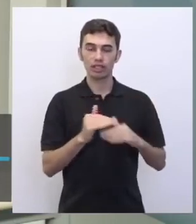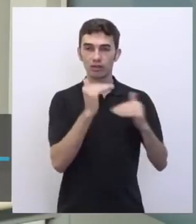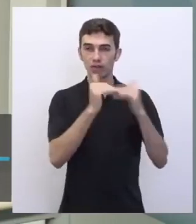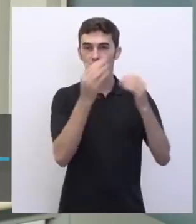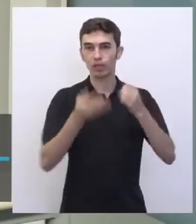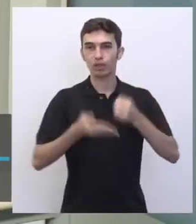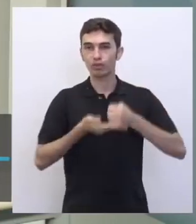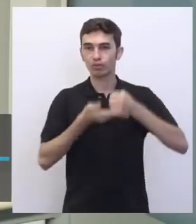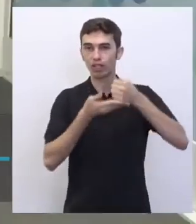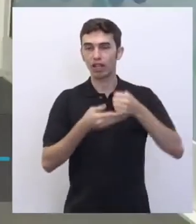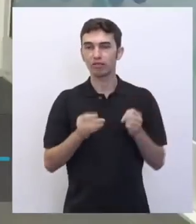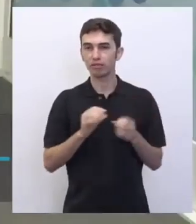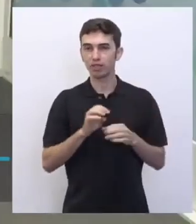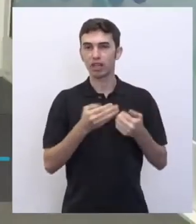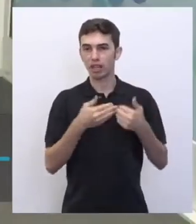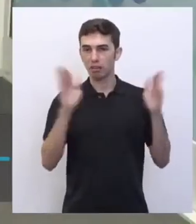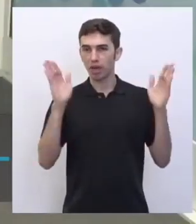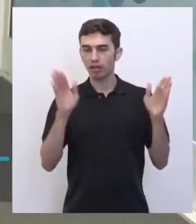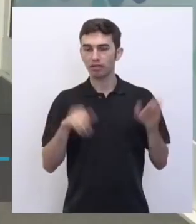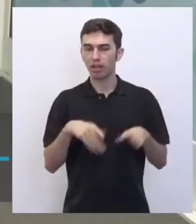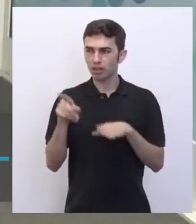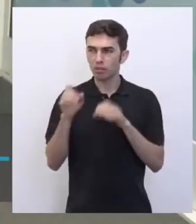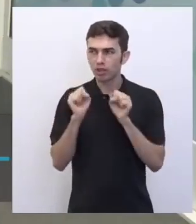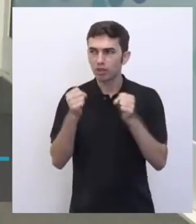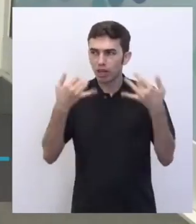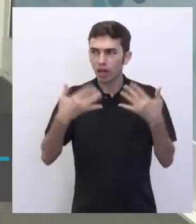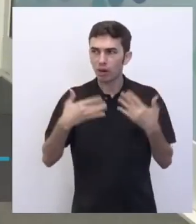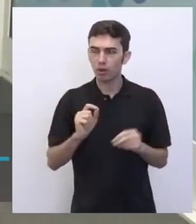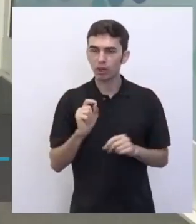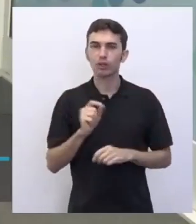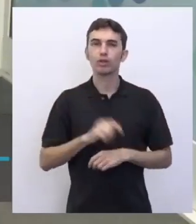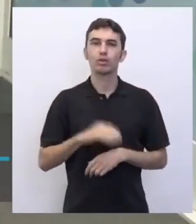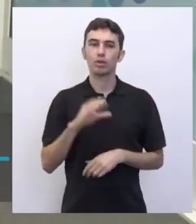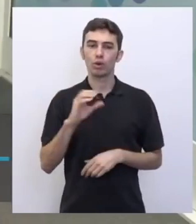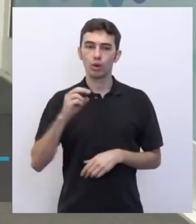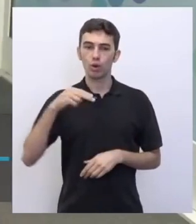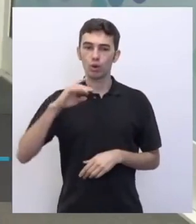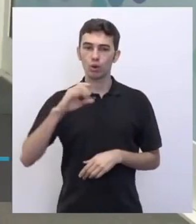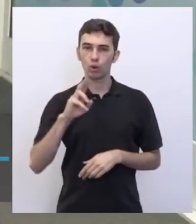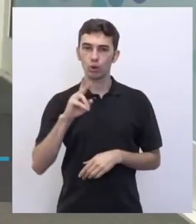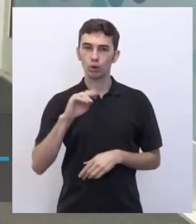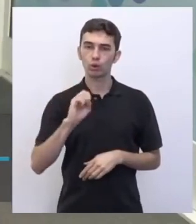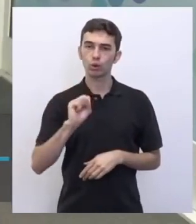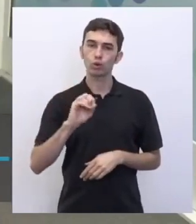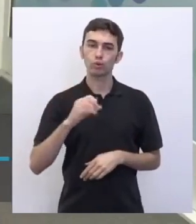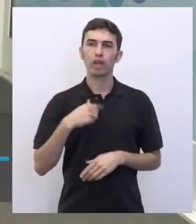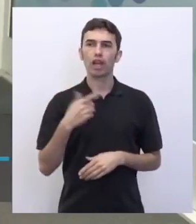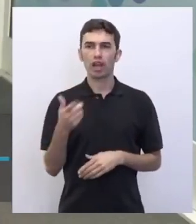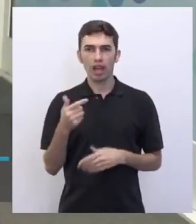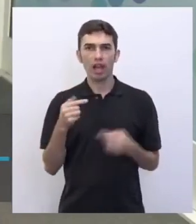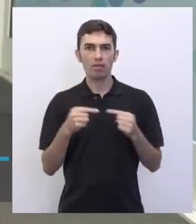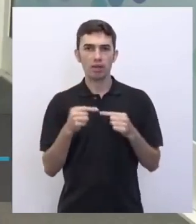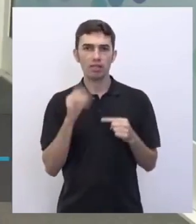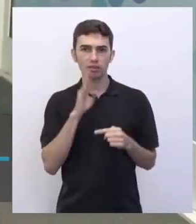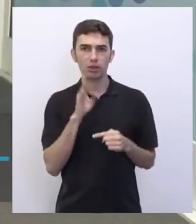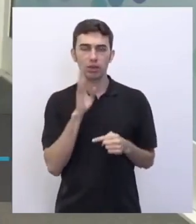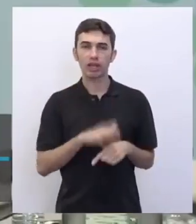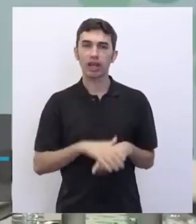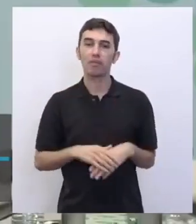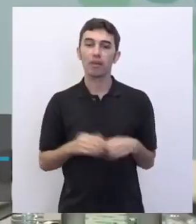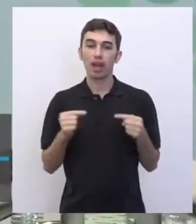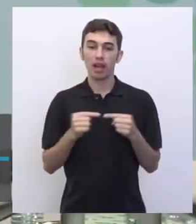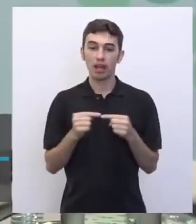né, professora? Você poderia comentar um pouquinho sobre o concurso? Esse concurso é um concurso muito importante, né? Muito bacana. Ele é um